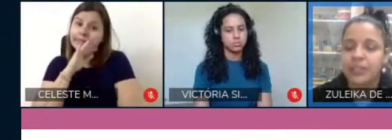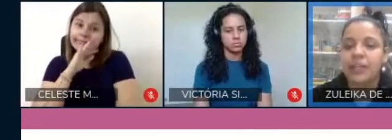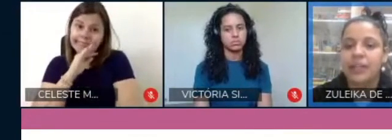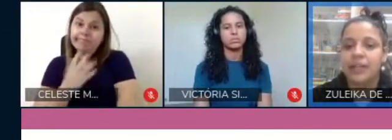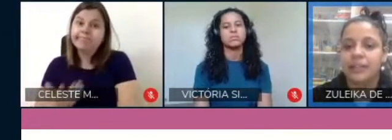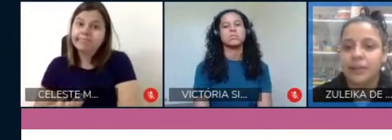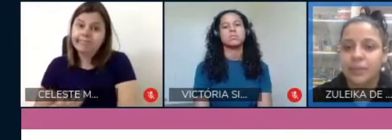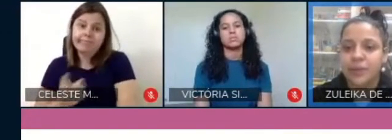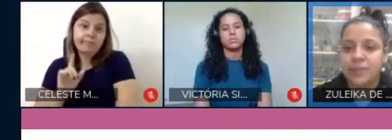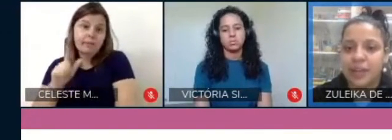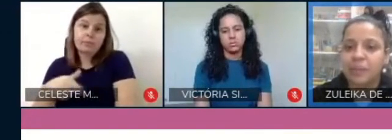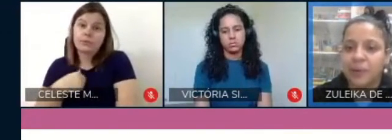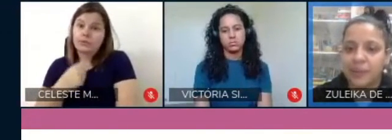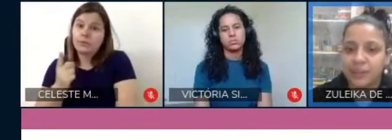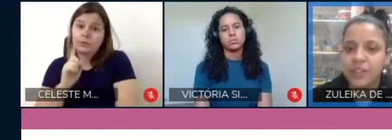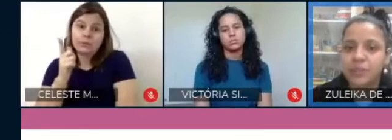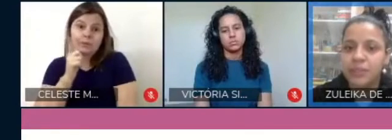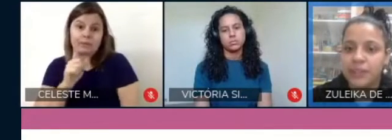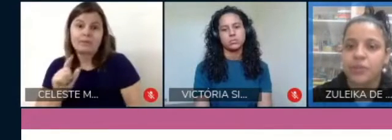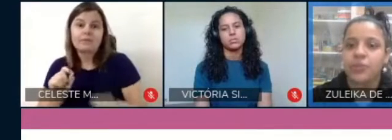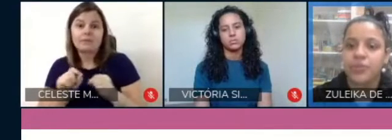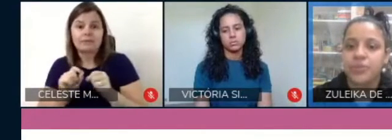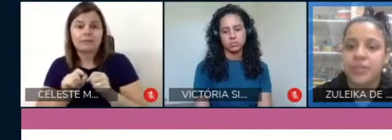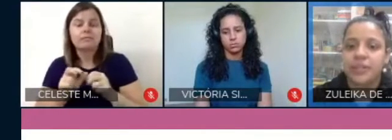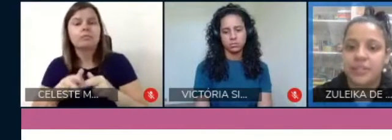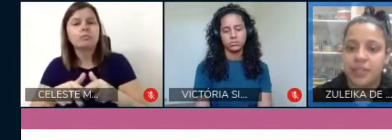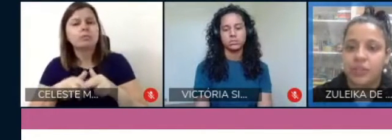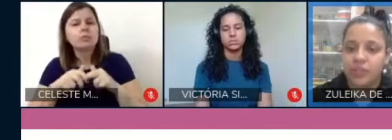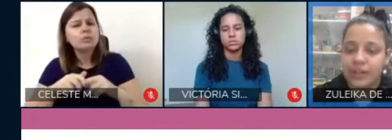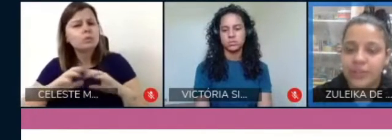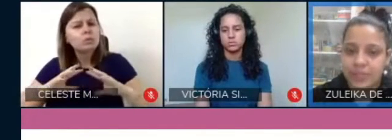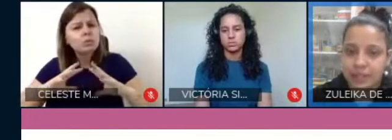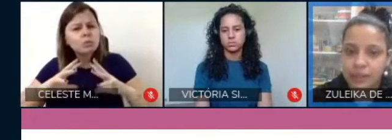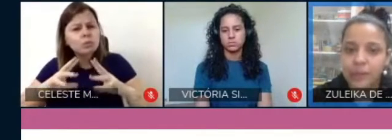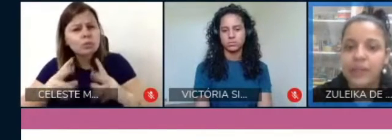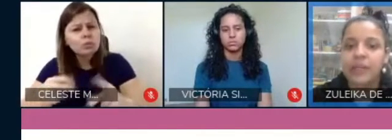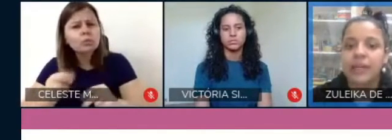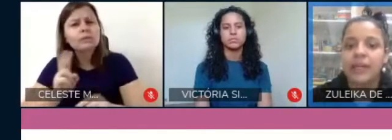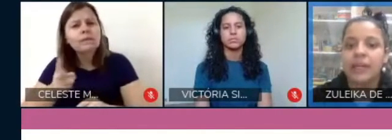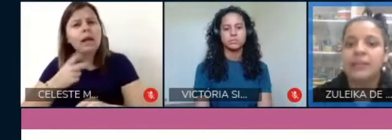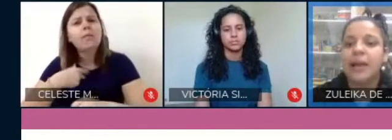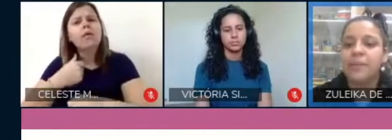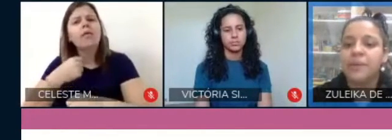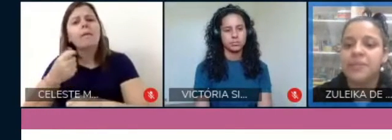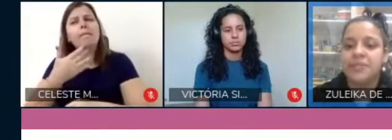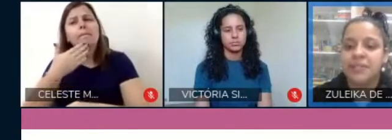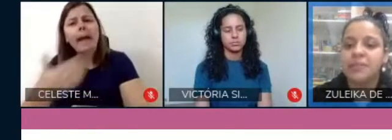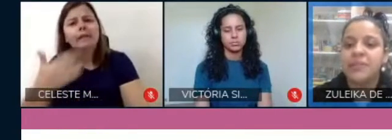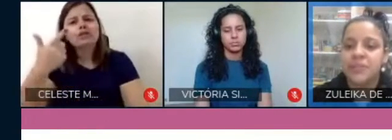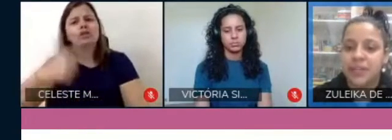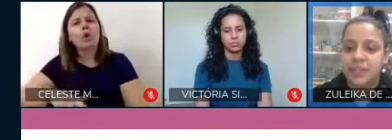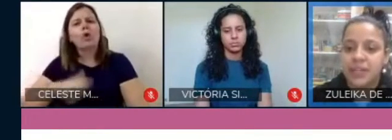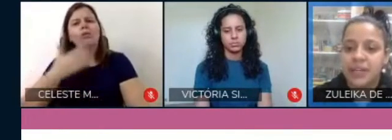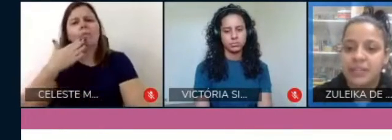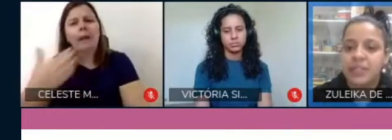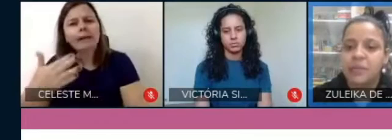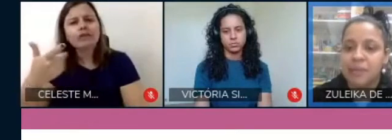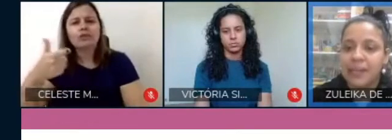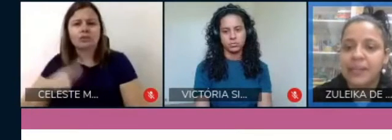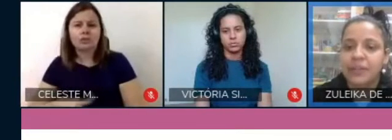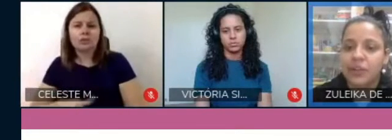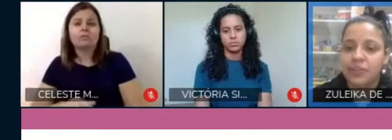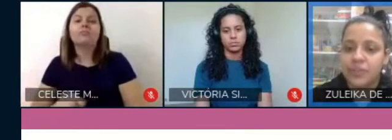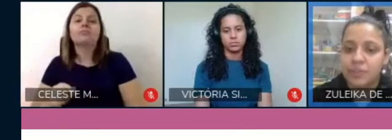depois fazer. Então, é por isso que é importante manter todos os itens renovados sempre. Débitos acima de